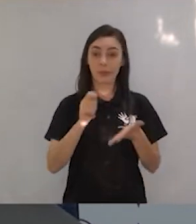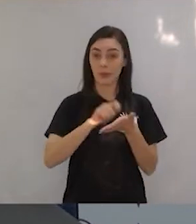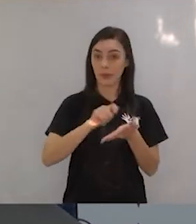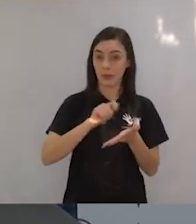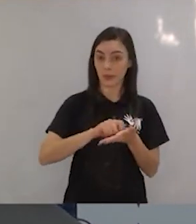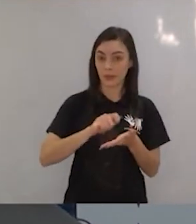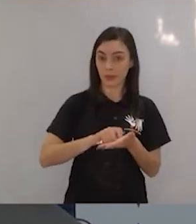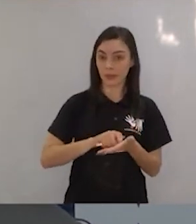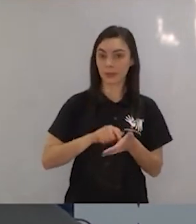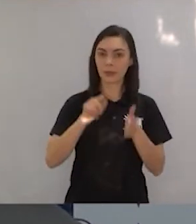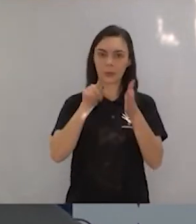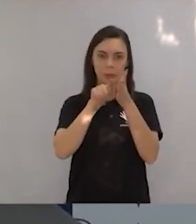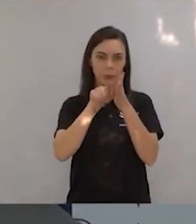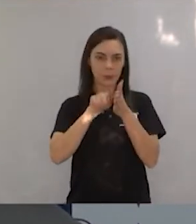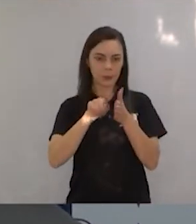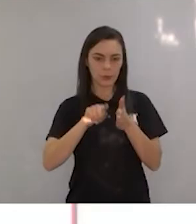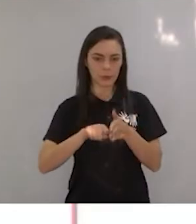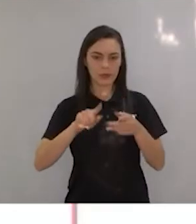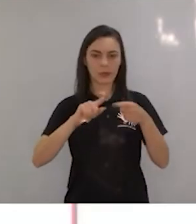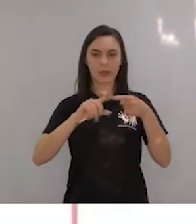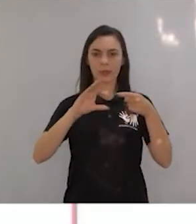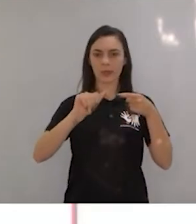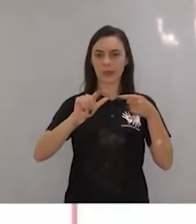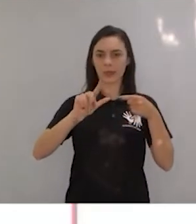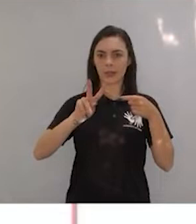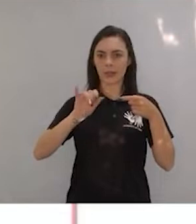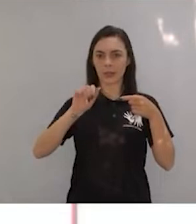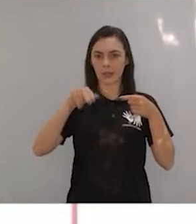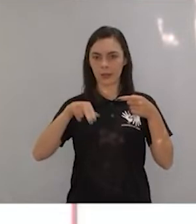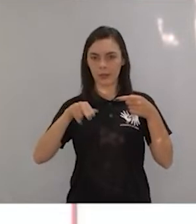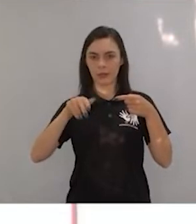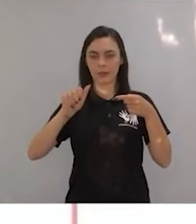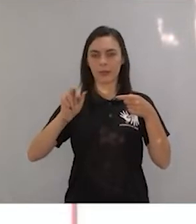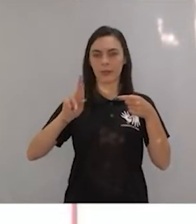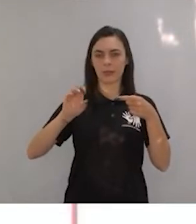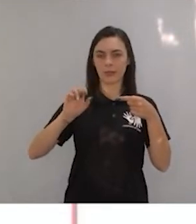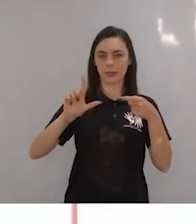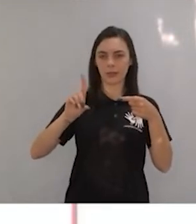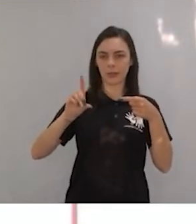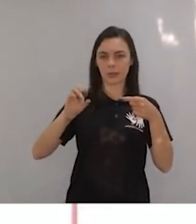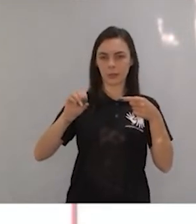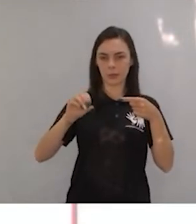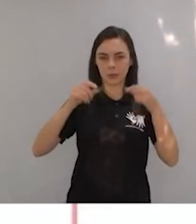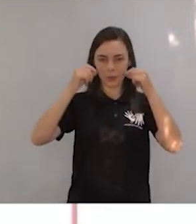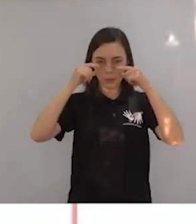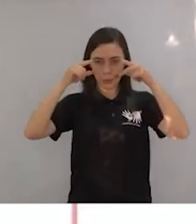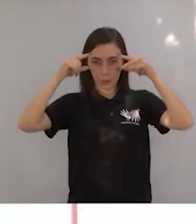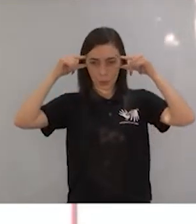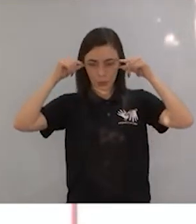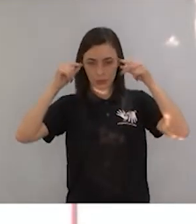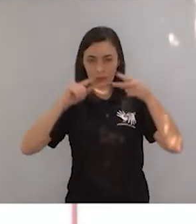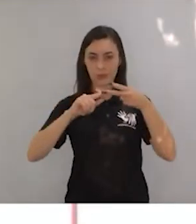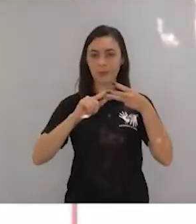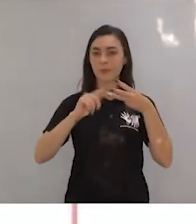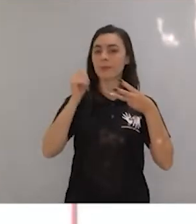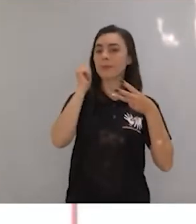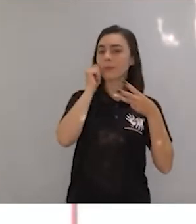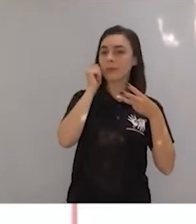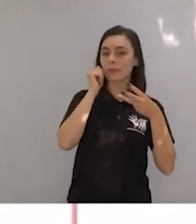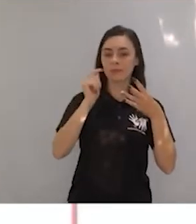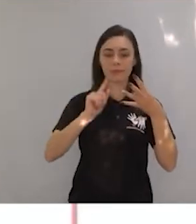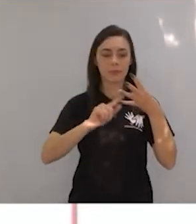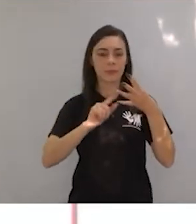Então anotem lá, quiz e as palavras. Calvin, Haroldo, coatizinho,